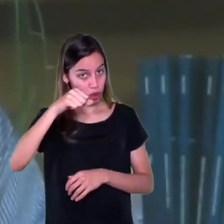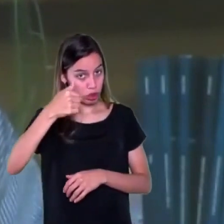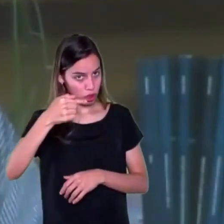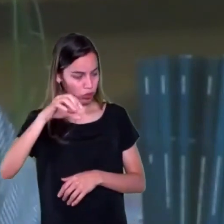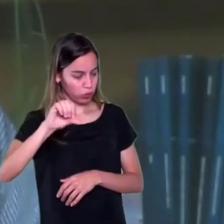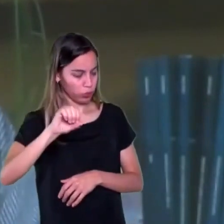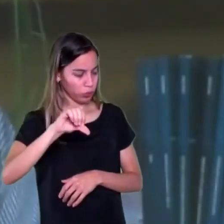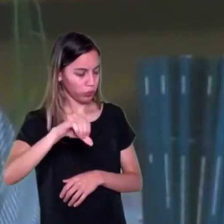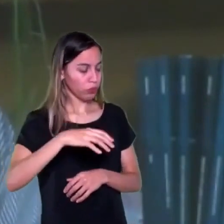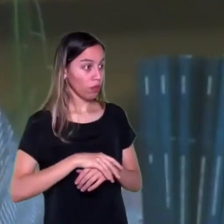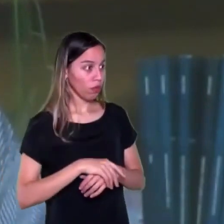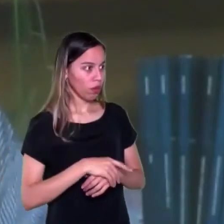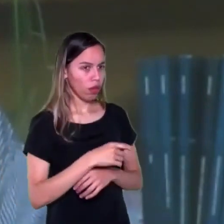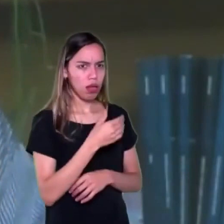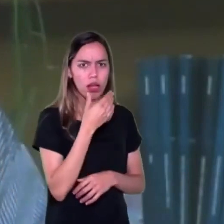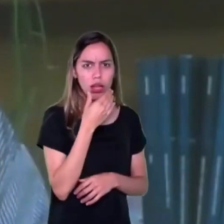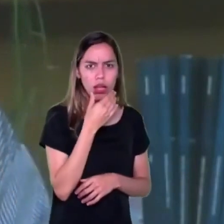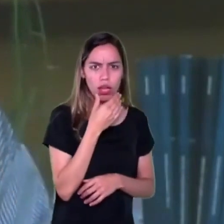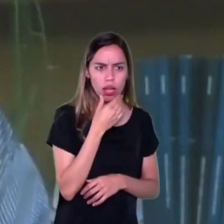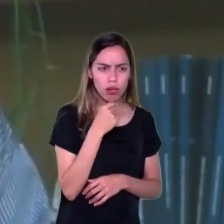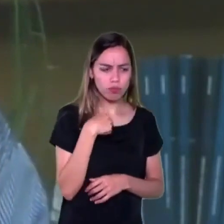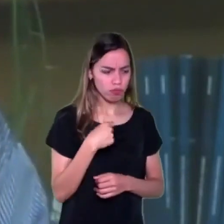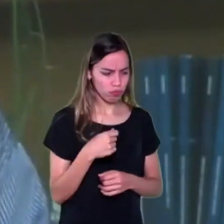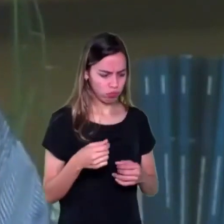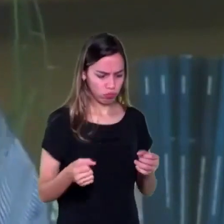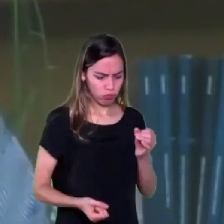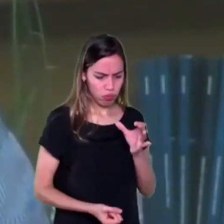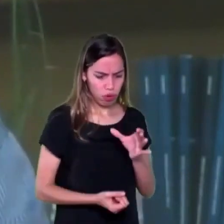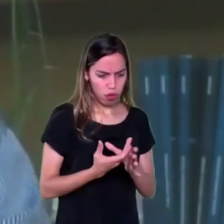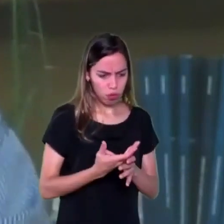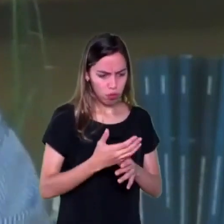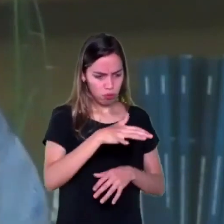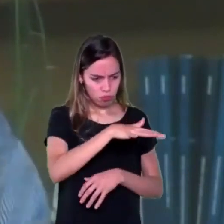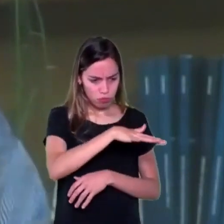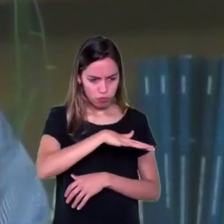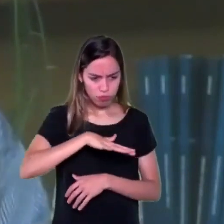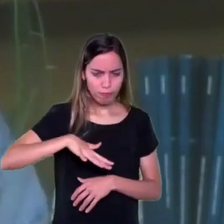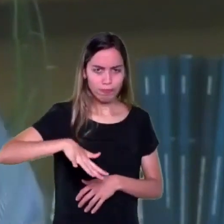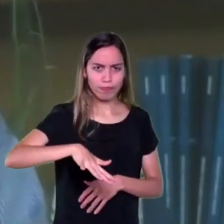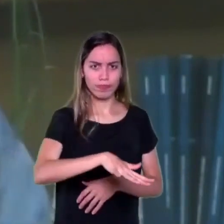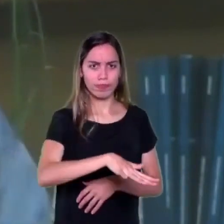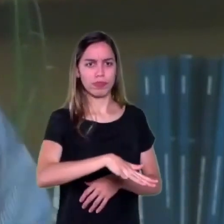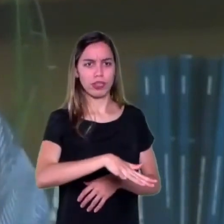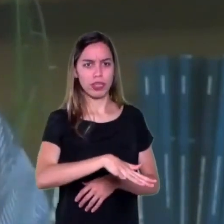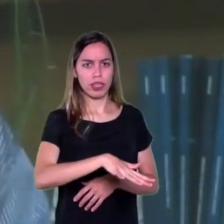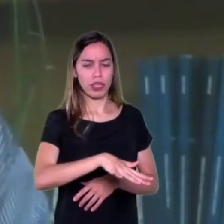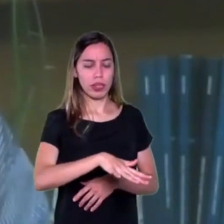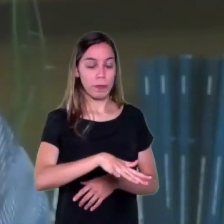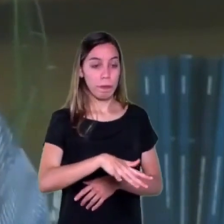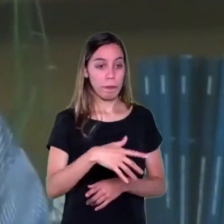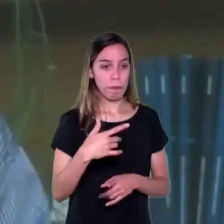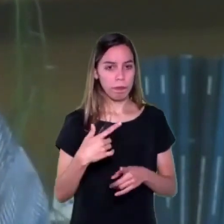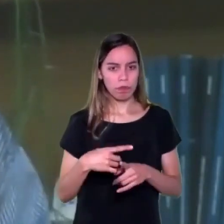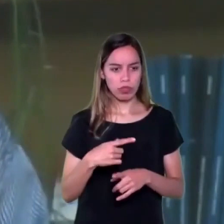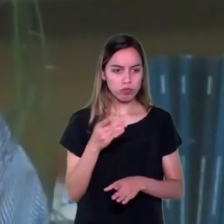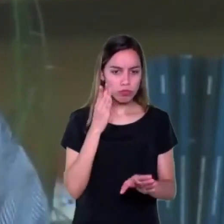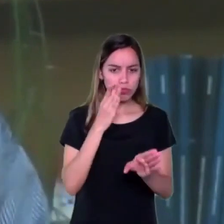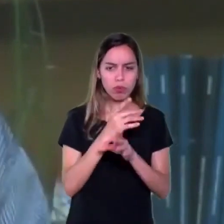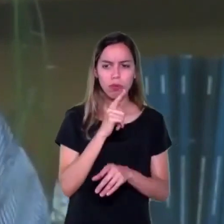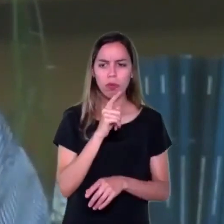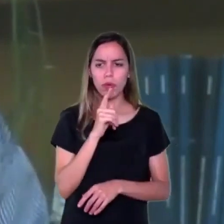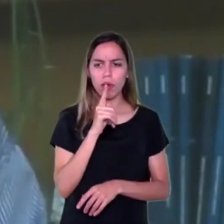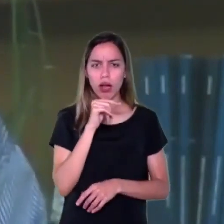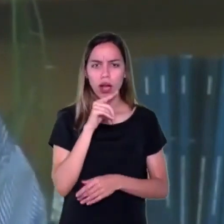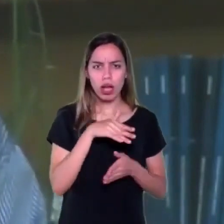Rio São João Acima foi a denominação, porque é um rio que foi descoberto na época das